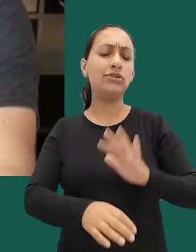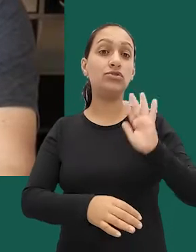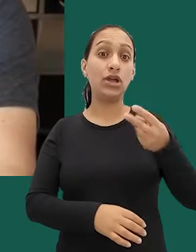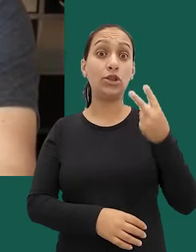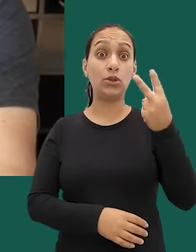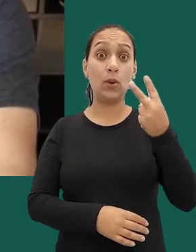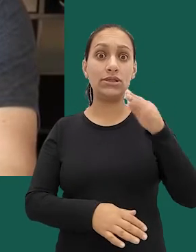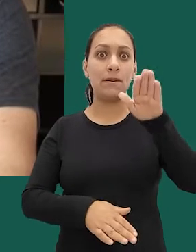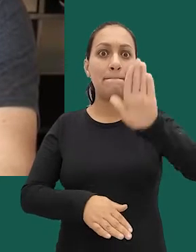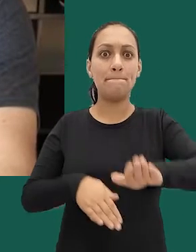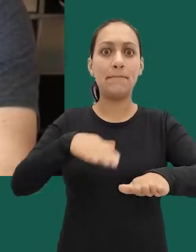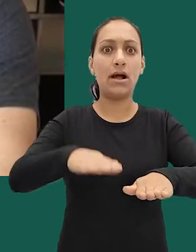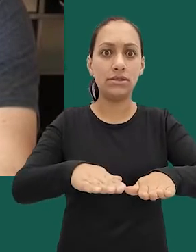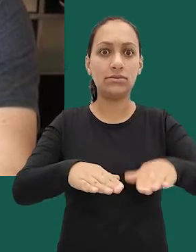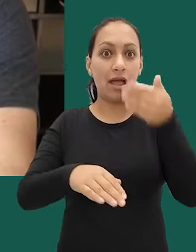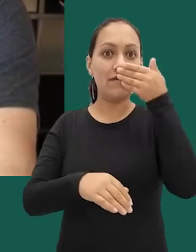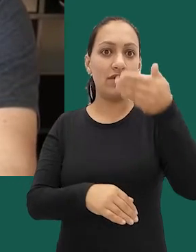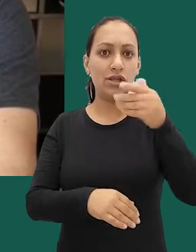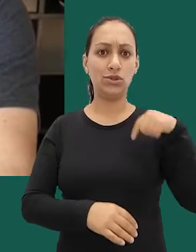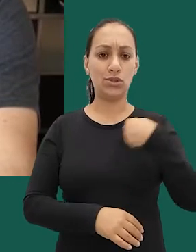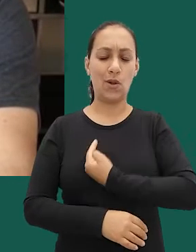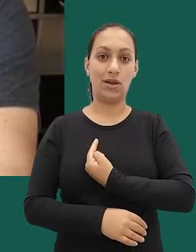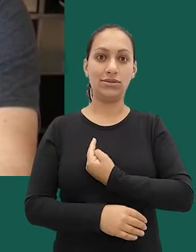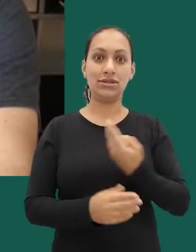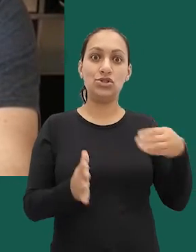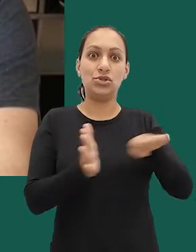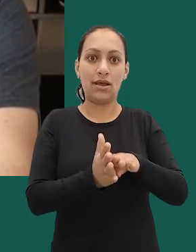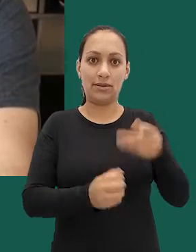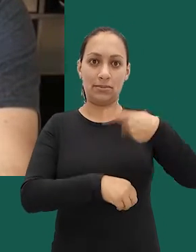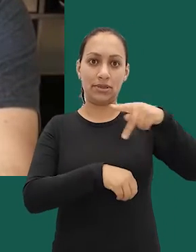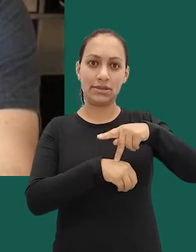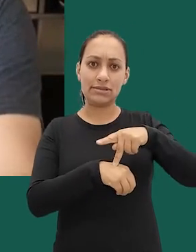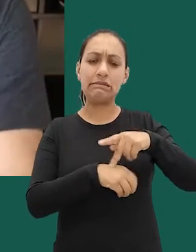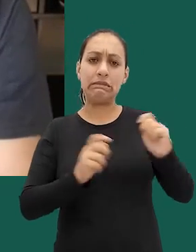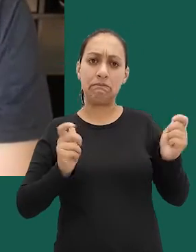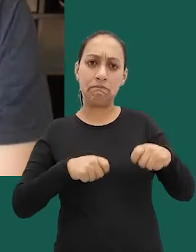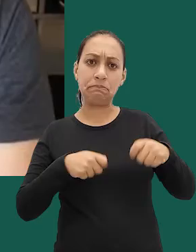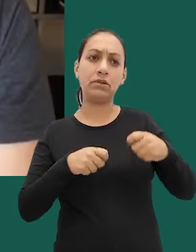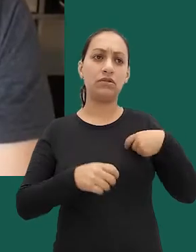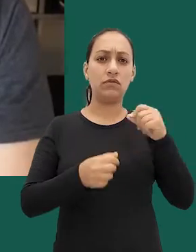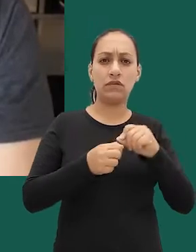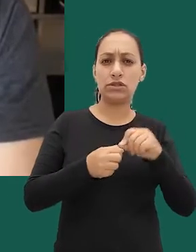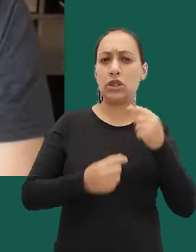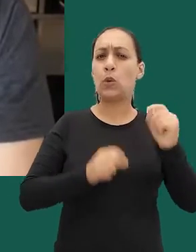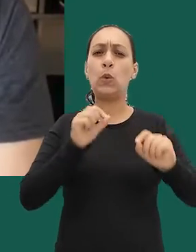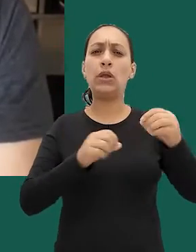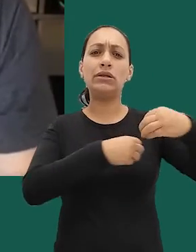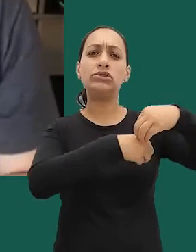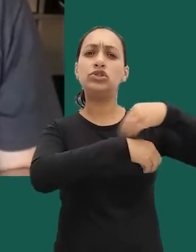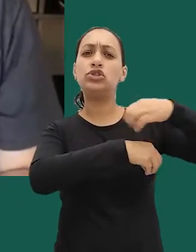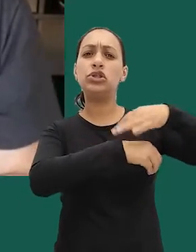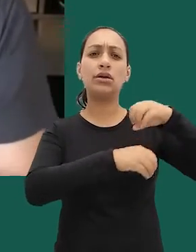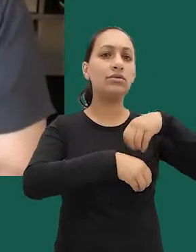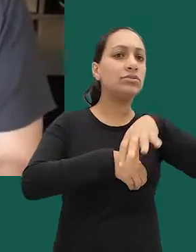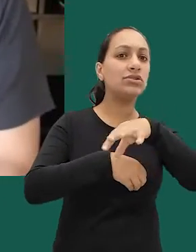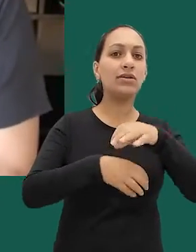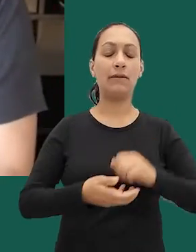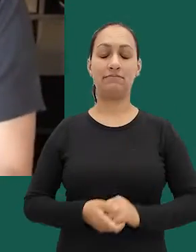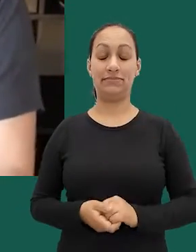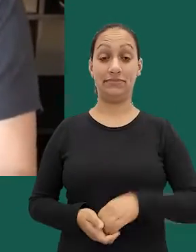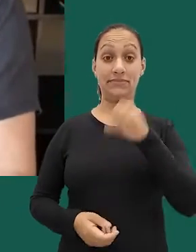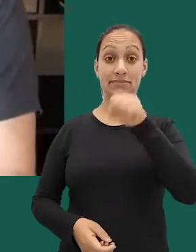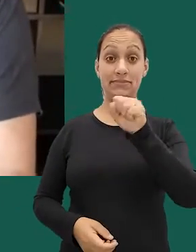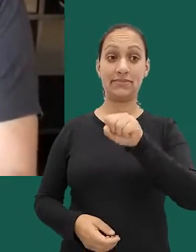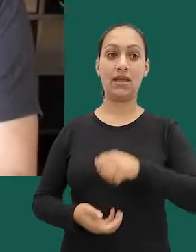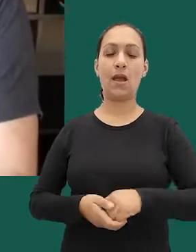frente. É impossível, é possível, dá para fazer de alguma forma? Alguma dica? Sim, dá sim. Eu estou